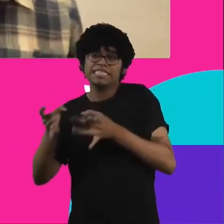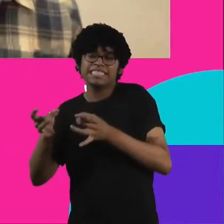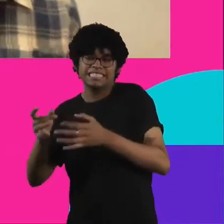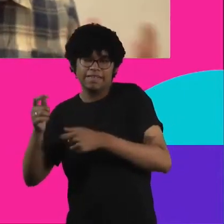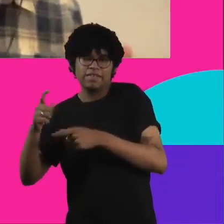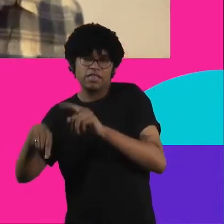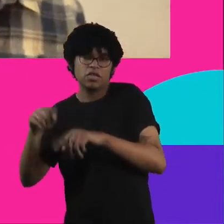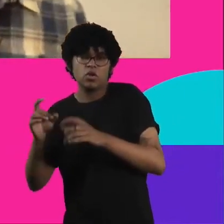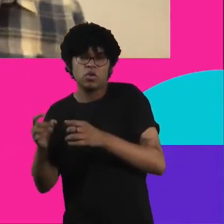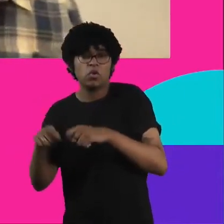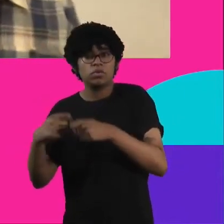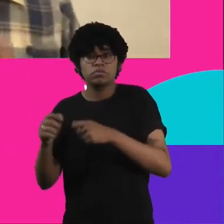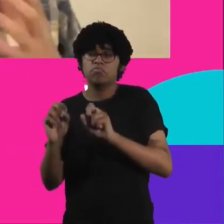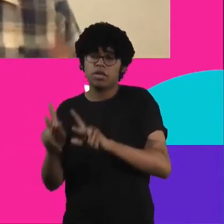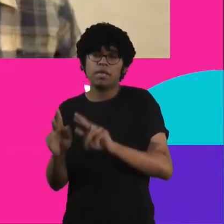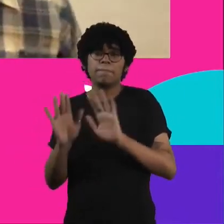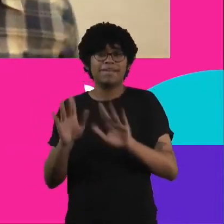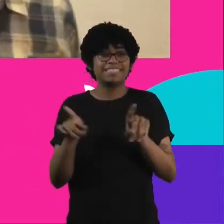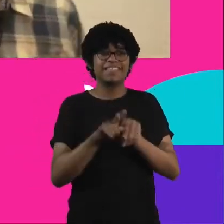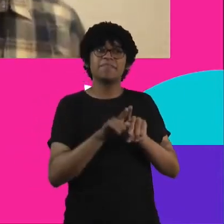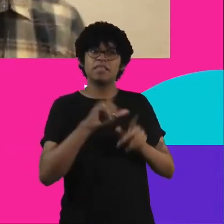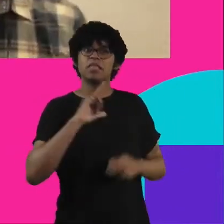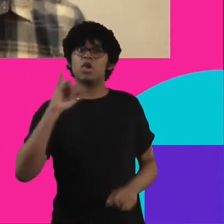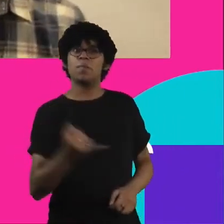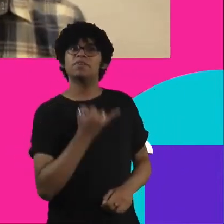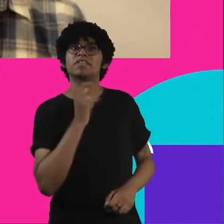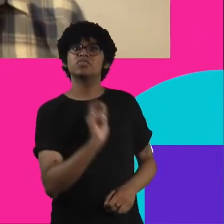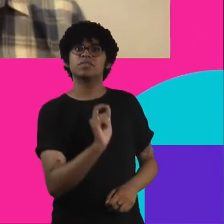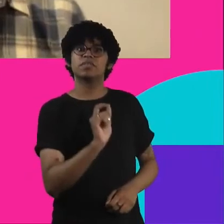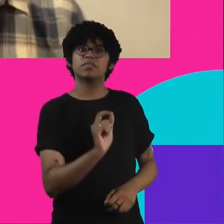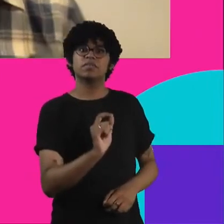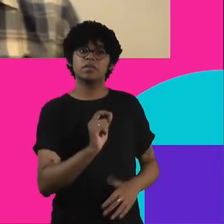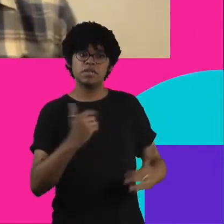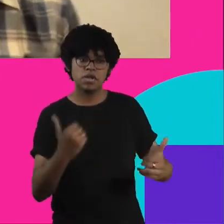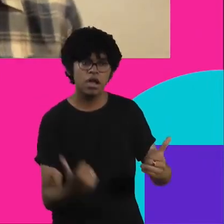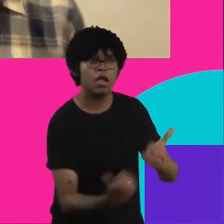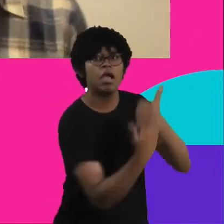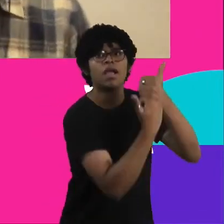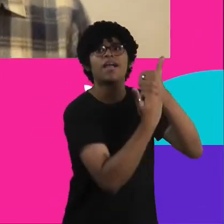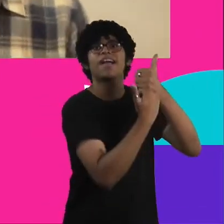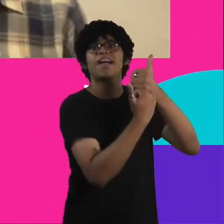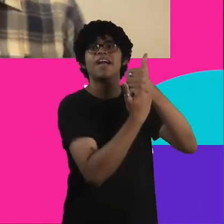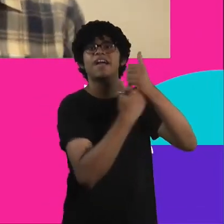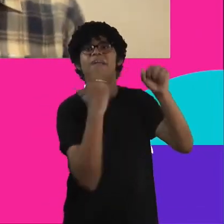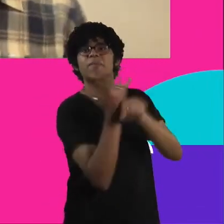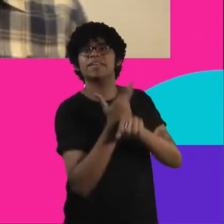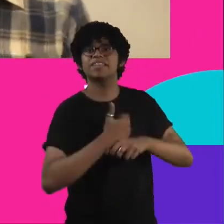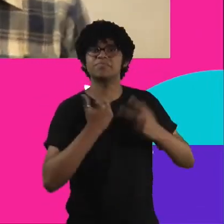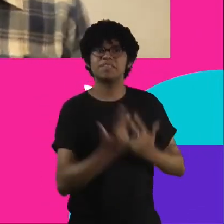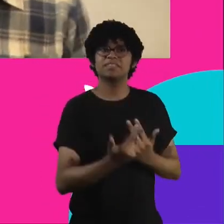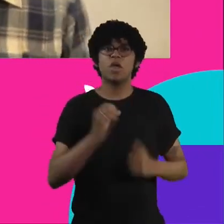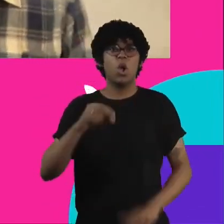a dia, ajudando as pessoas a solucionarem problemas. E temos também uma oportunidade de ajudar e usar as